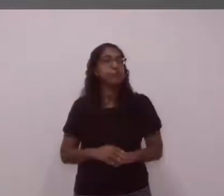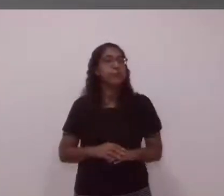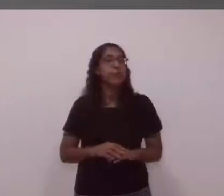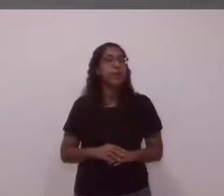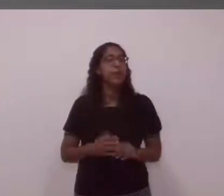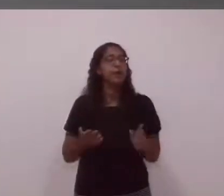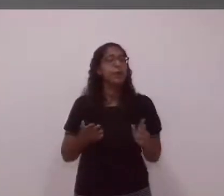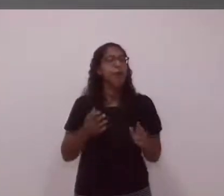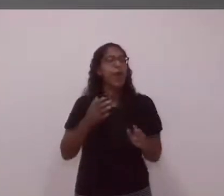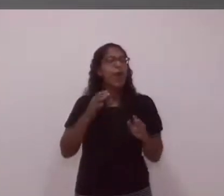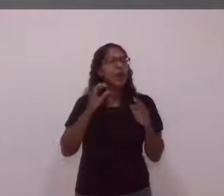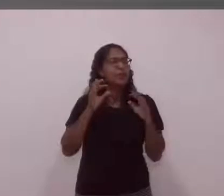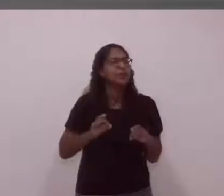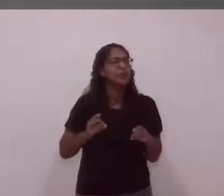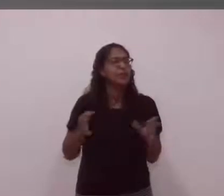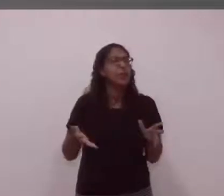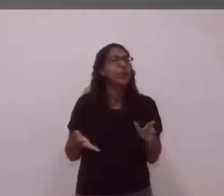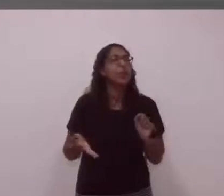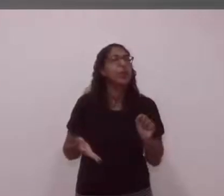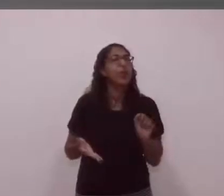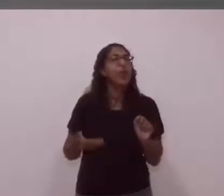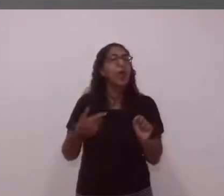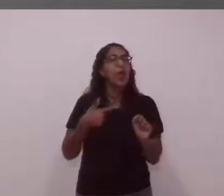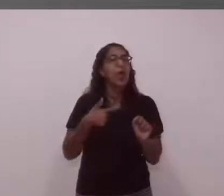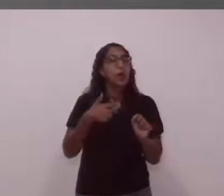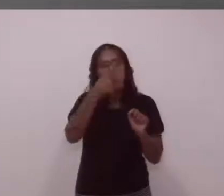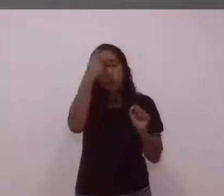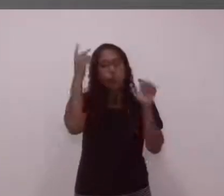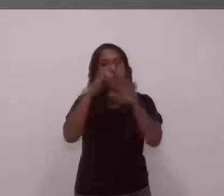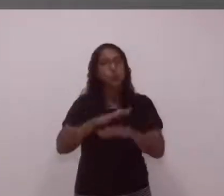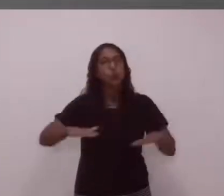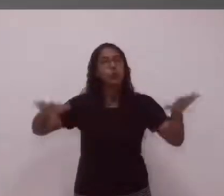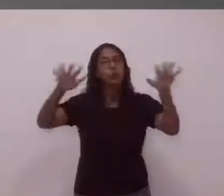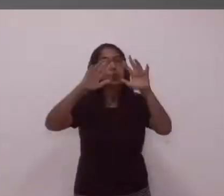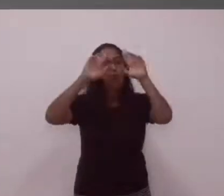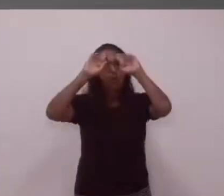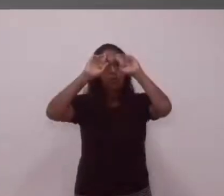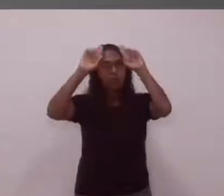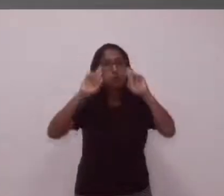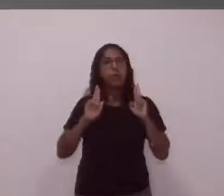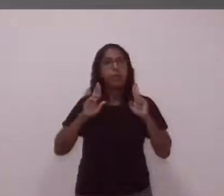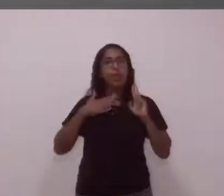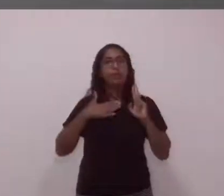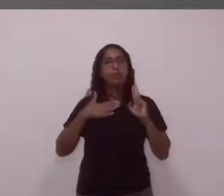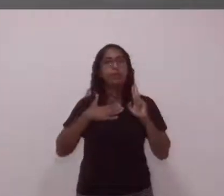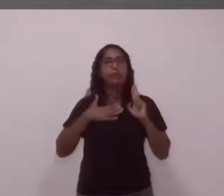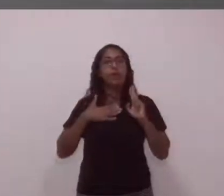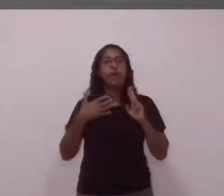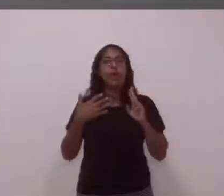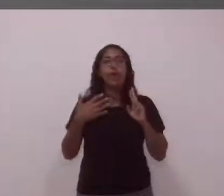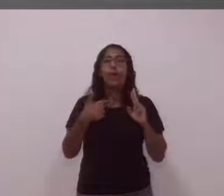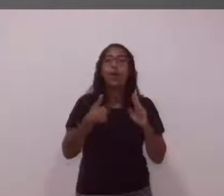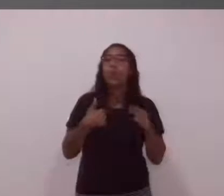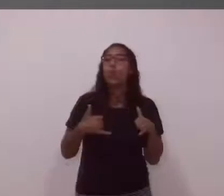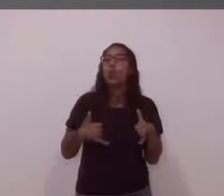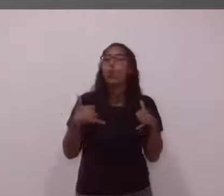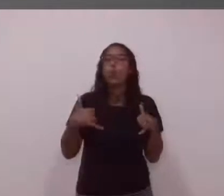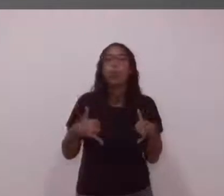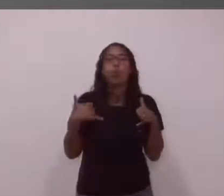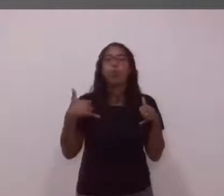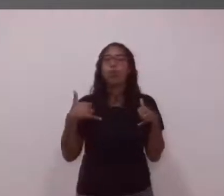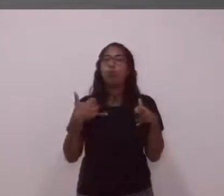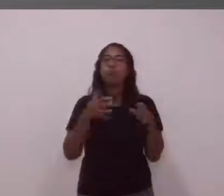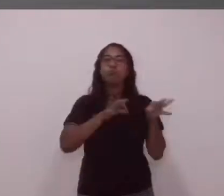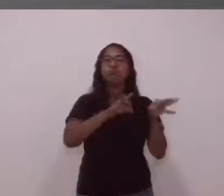hoje não sei antes mas hoje eu sou respeitada e hoje eu tenho as portas abertas com orgulho para conversar e para fazer